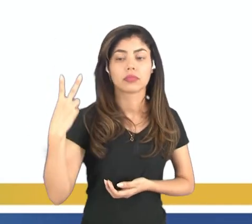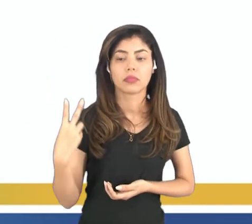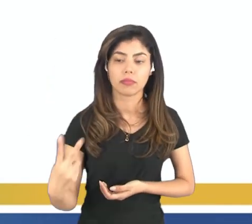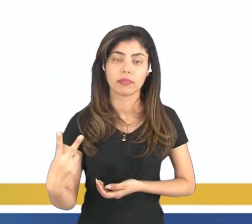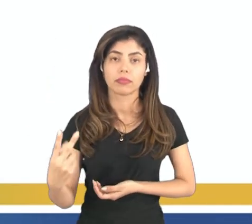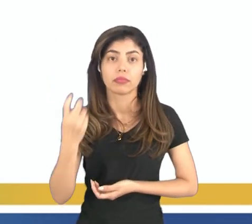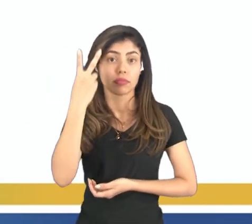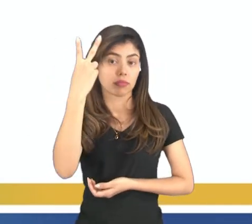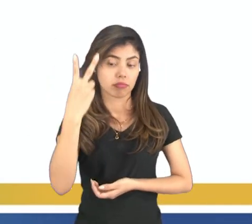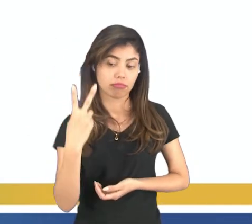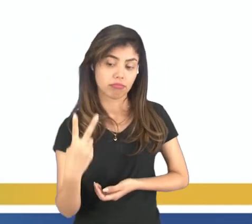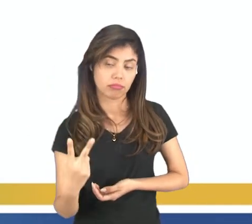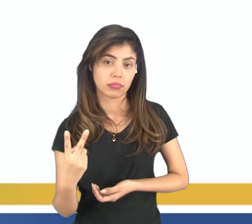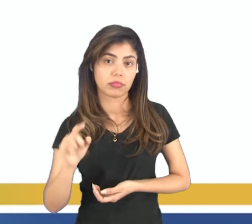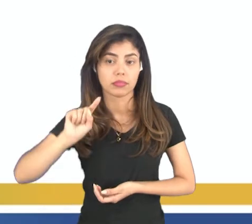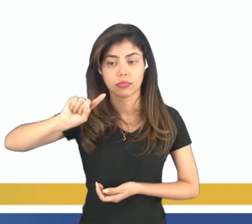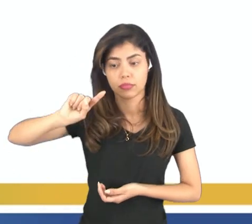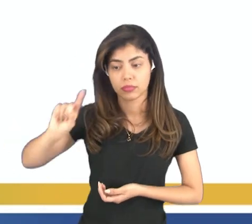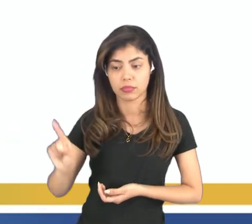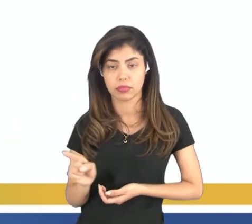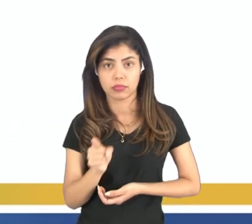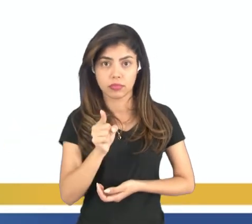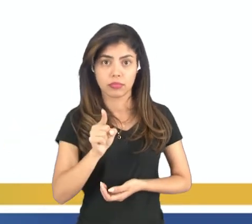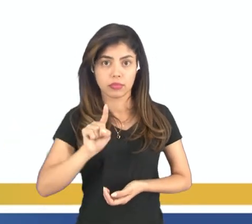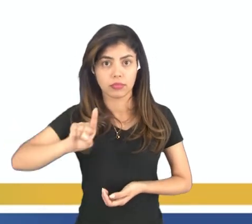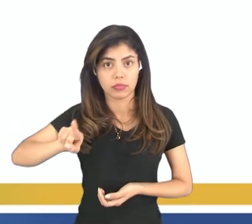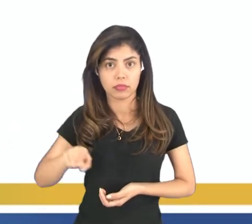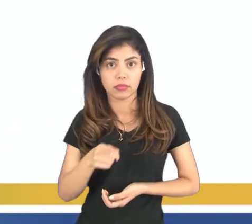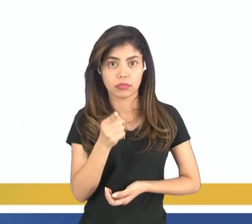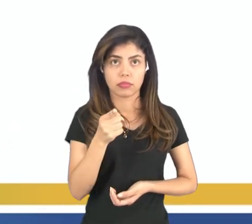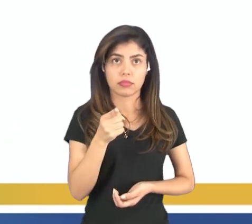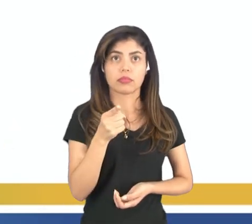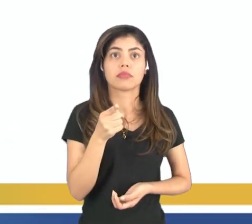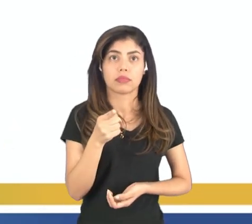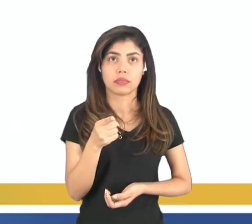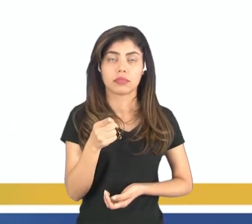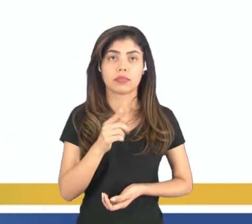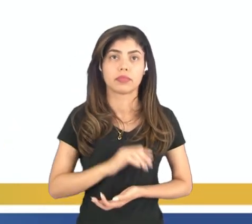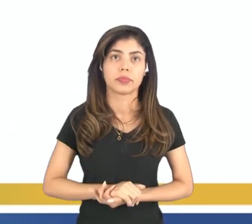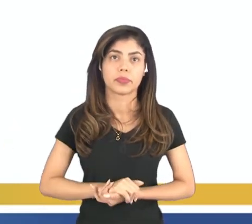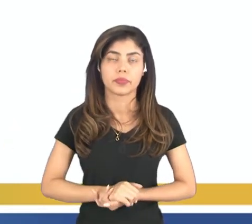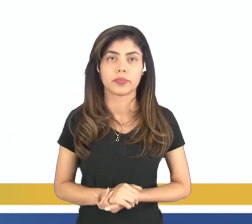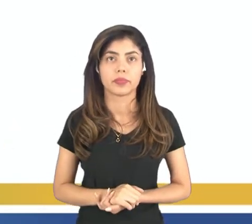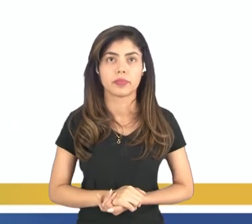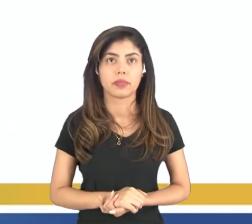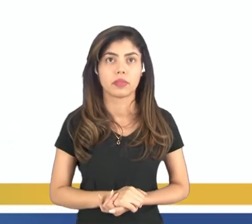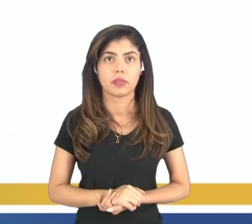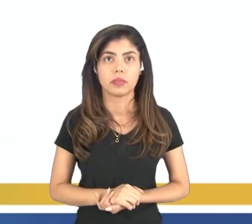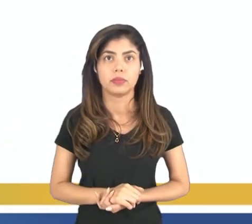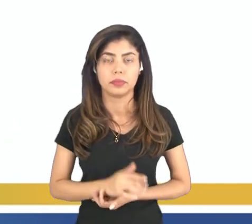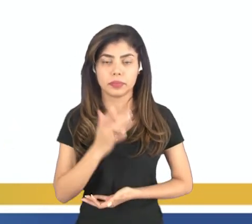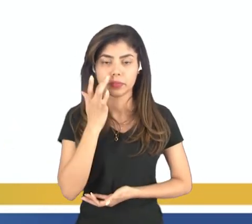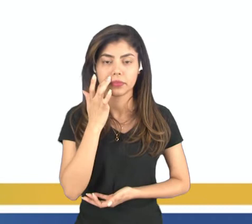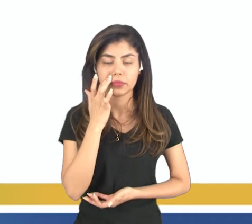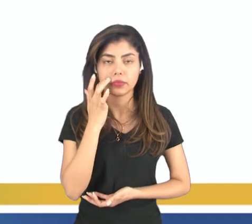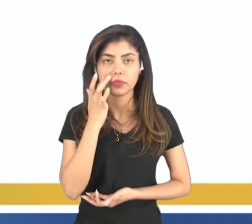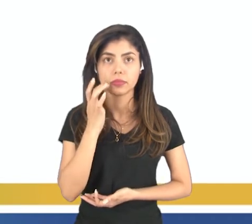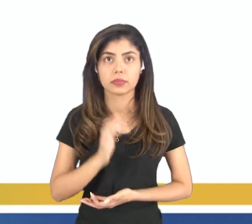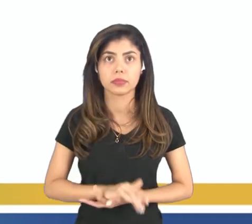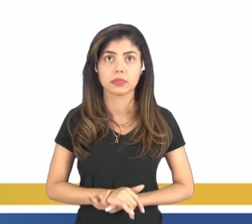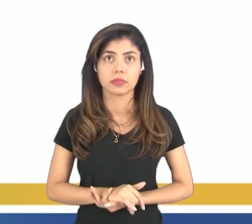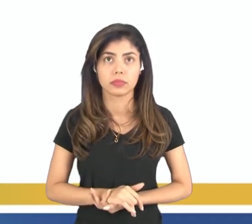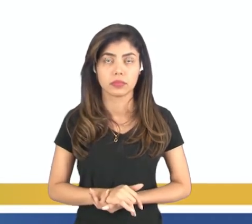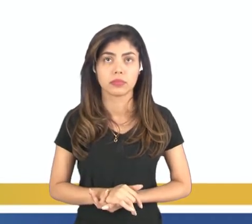casas mas nenhuma das duas certo então lá no resultado nós vamos andar duas casas decimais ou seja dois algarismos com a